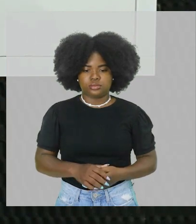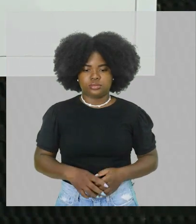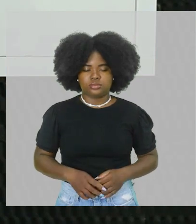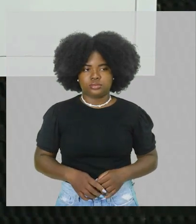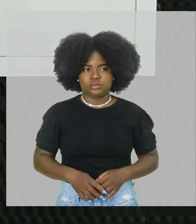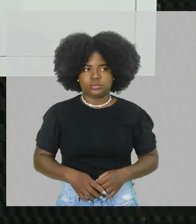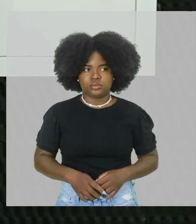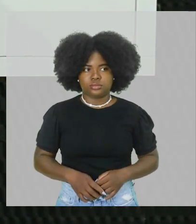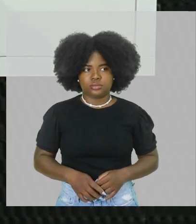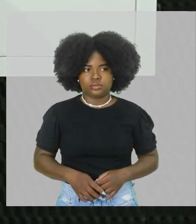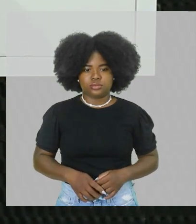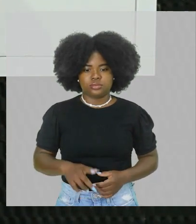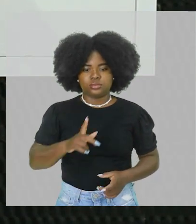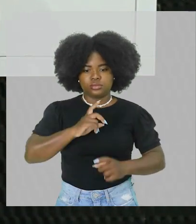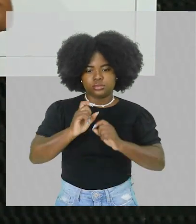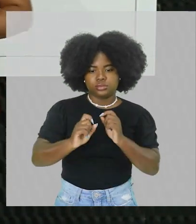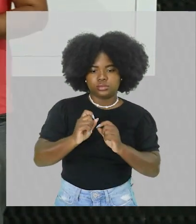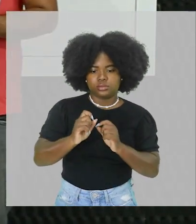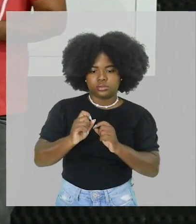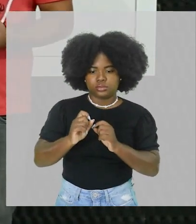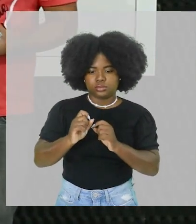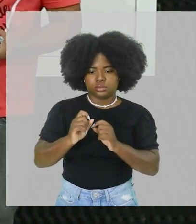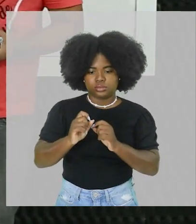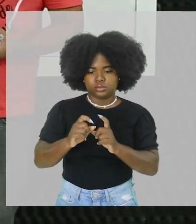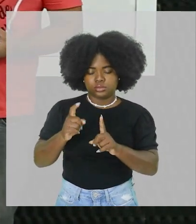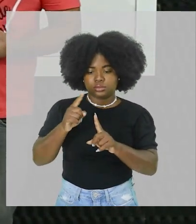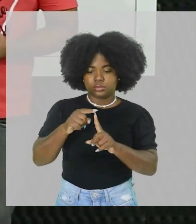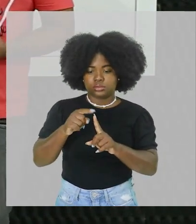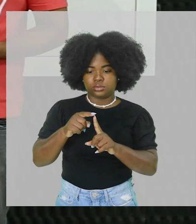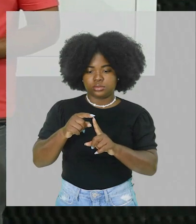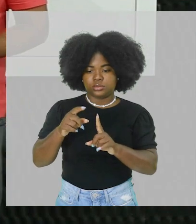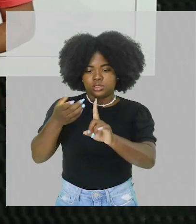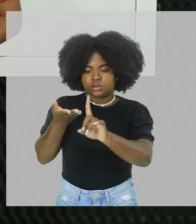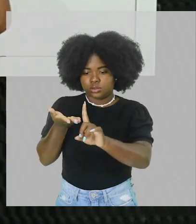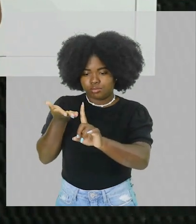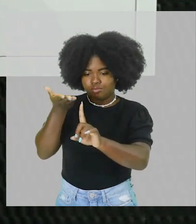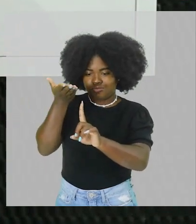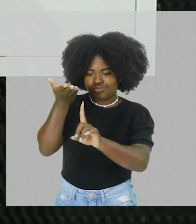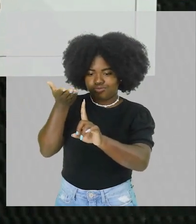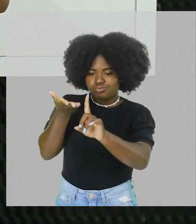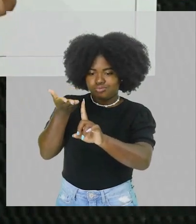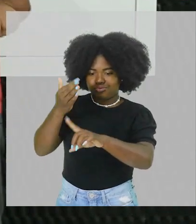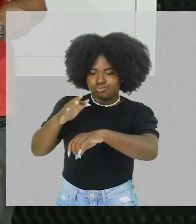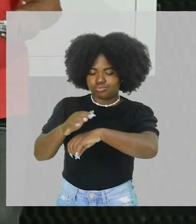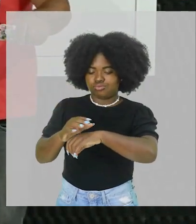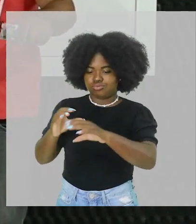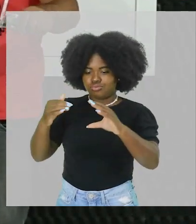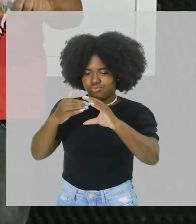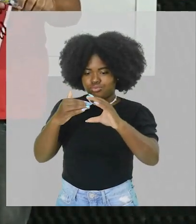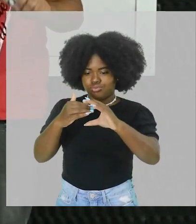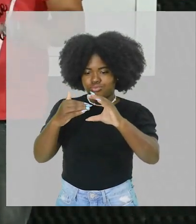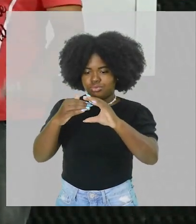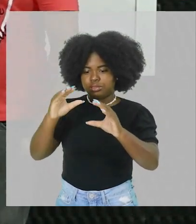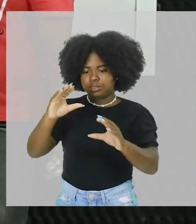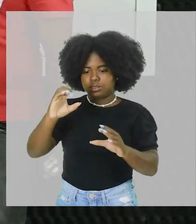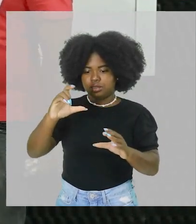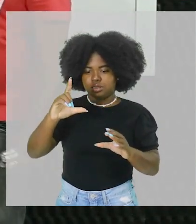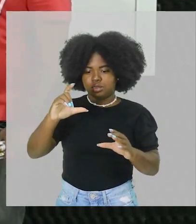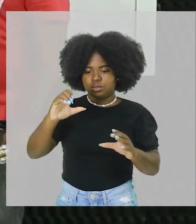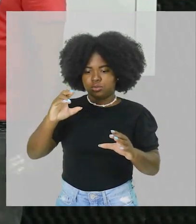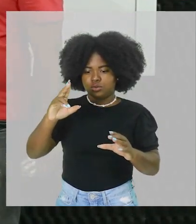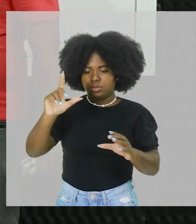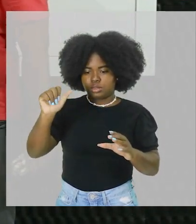Então vai ser um tratamento em que vai se elevar a temperatura das células, como já fala o texto já diz